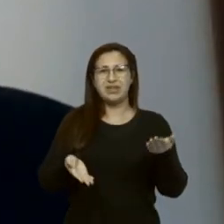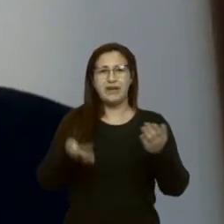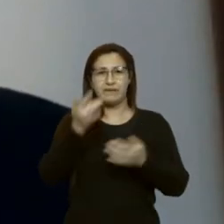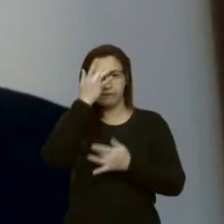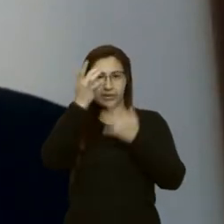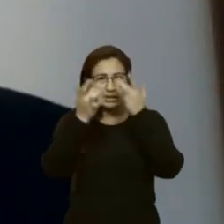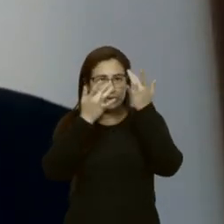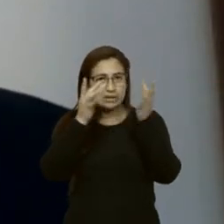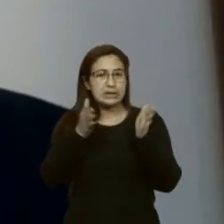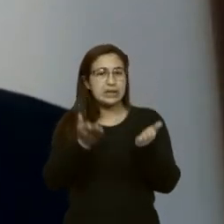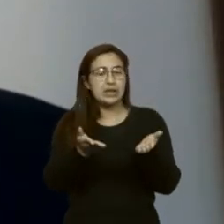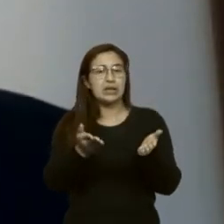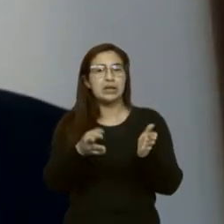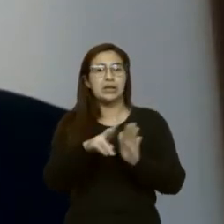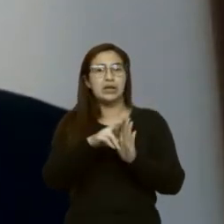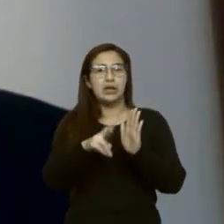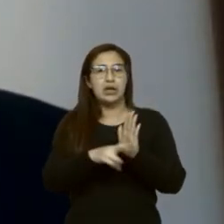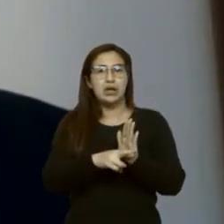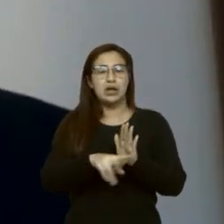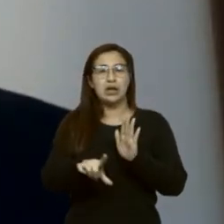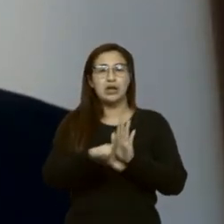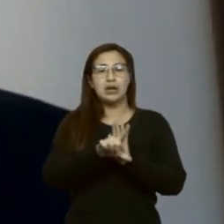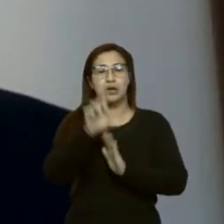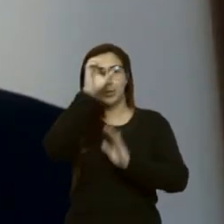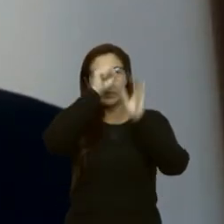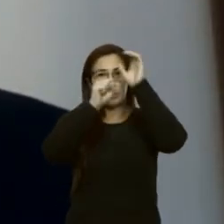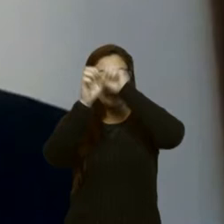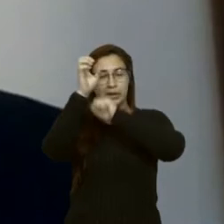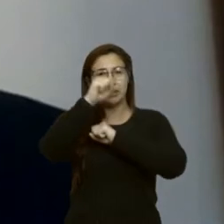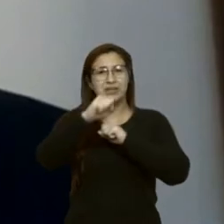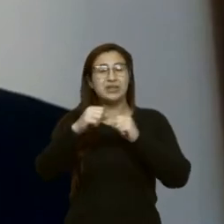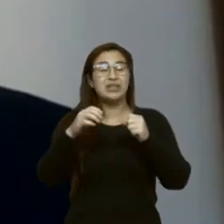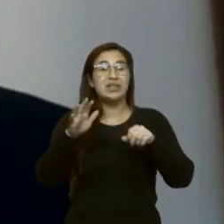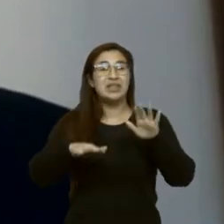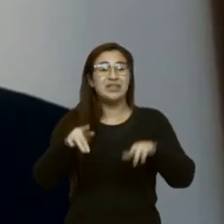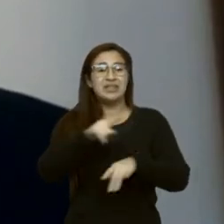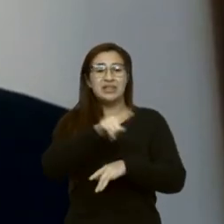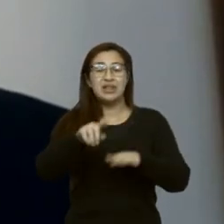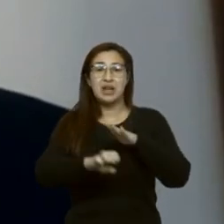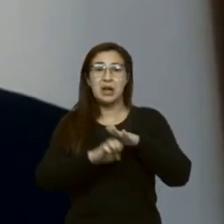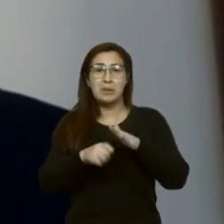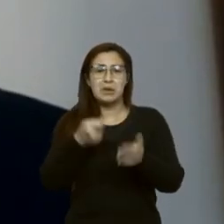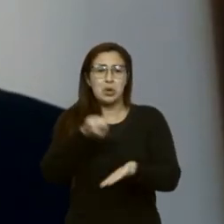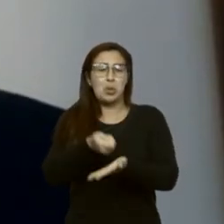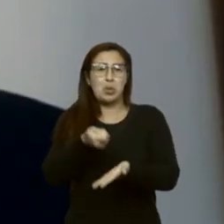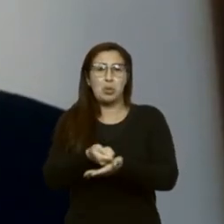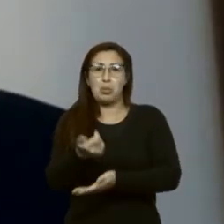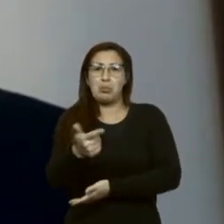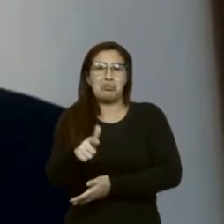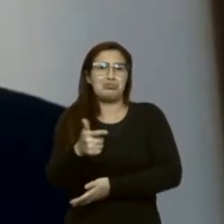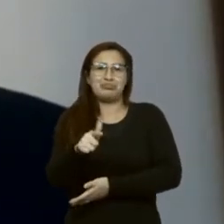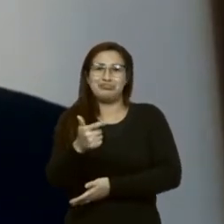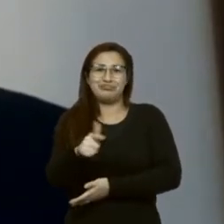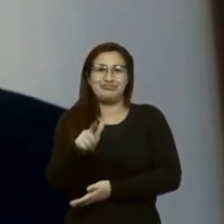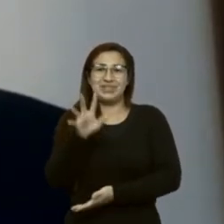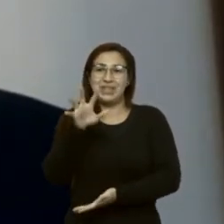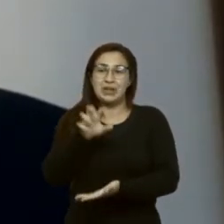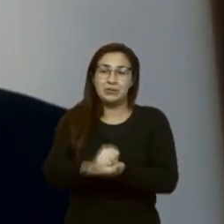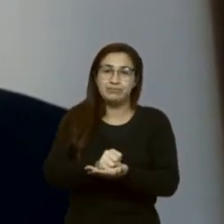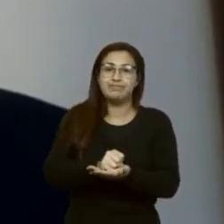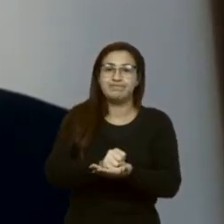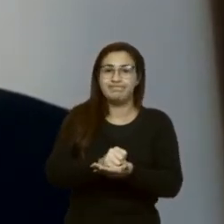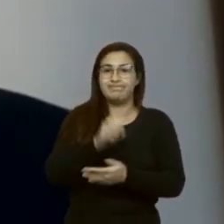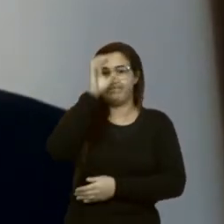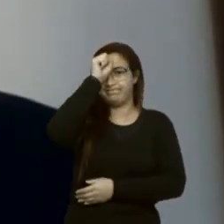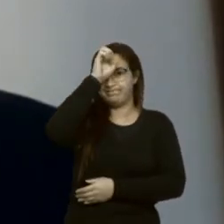Essas alterações podem resultar na desobrigação de contratar aprendizes, ao mesmo tempo em